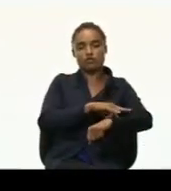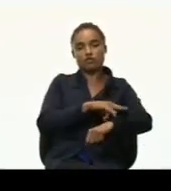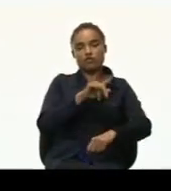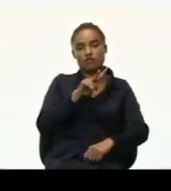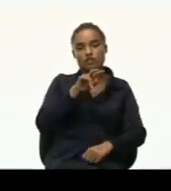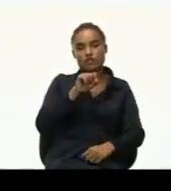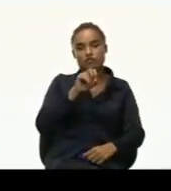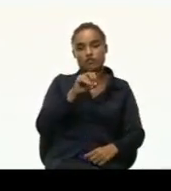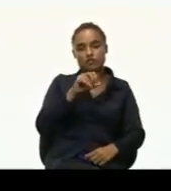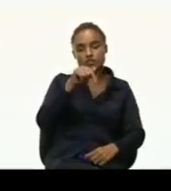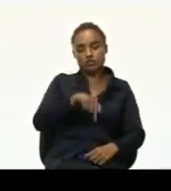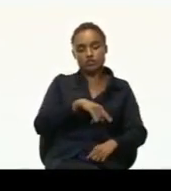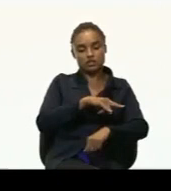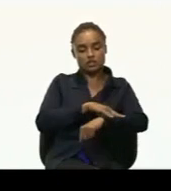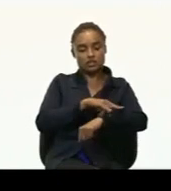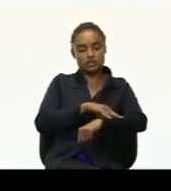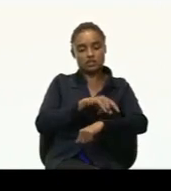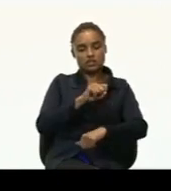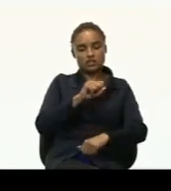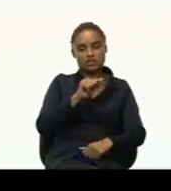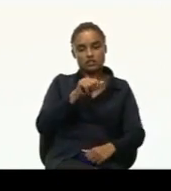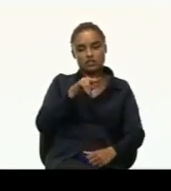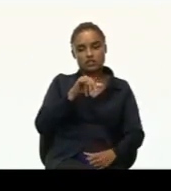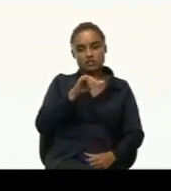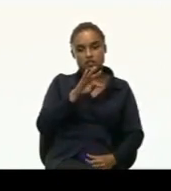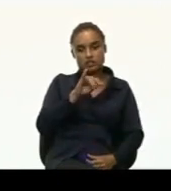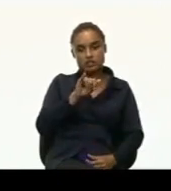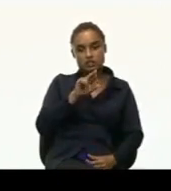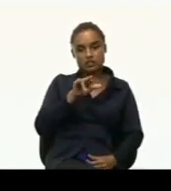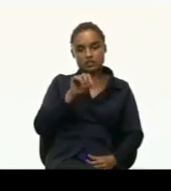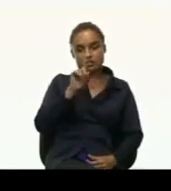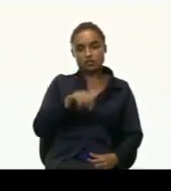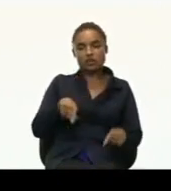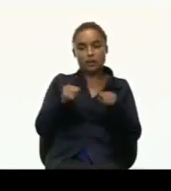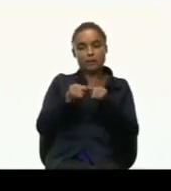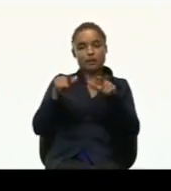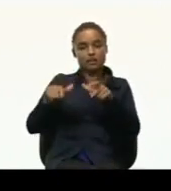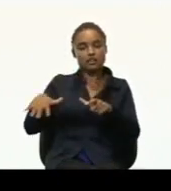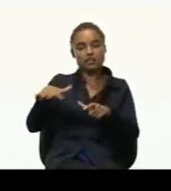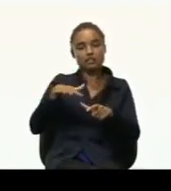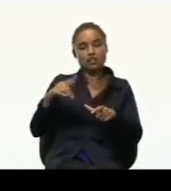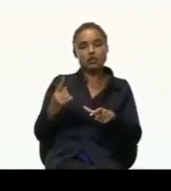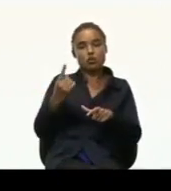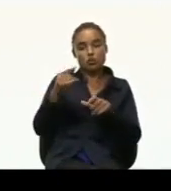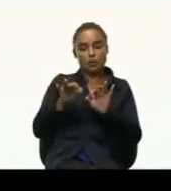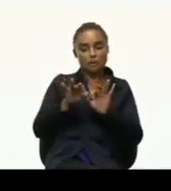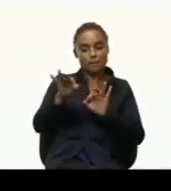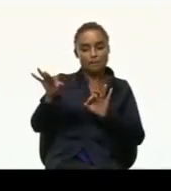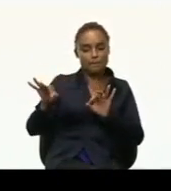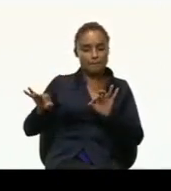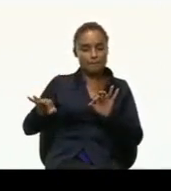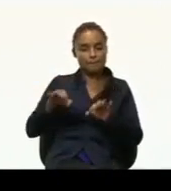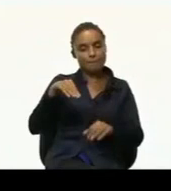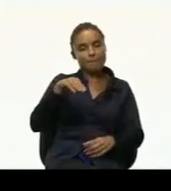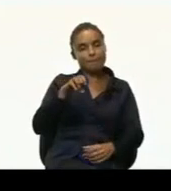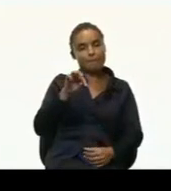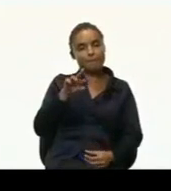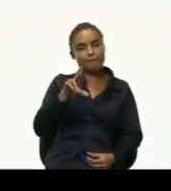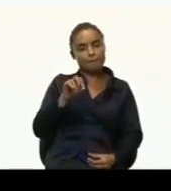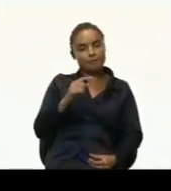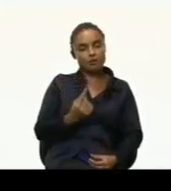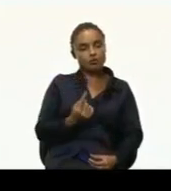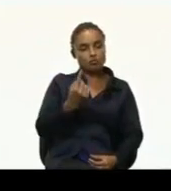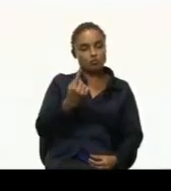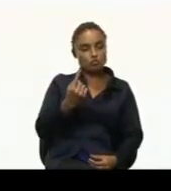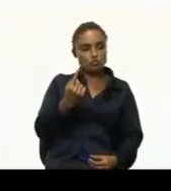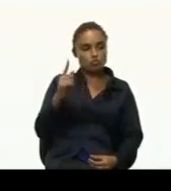Então, coloco o vaso sanitário aqui, tá? E a área mínima é de 1 metro. Então, 1 por 1. Então, só